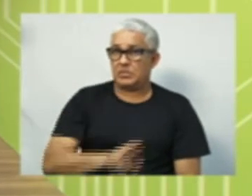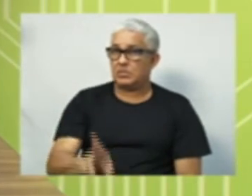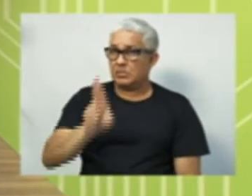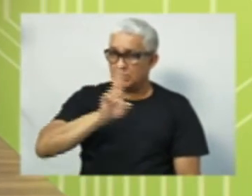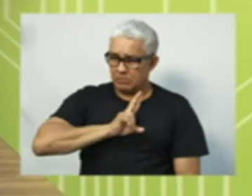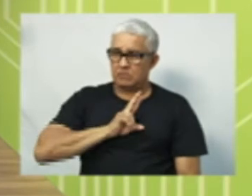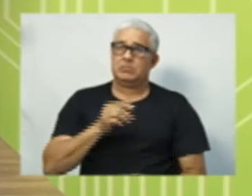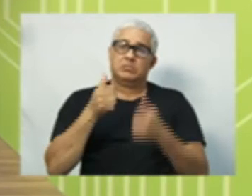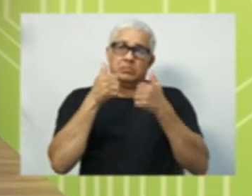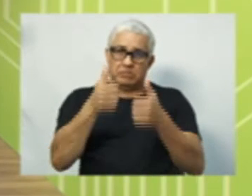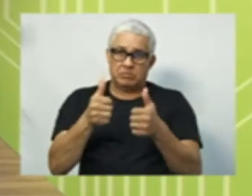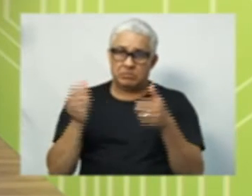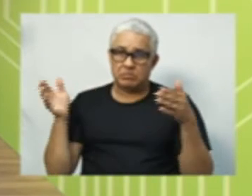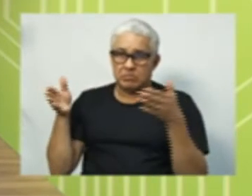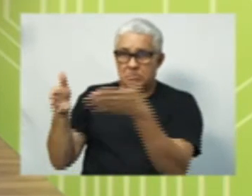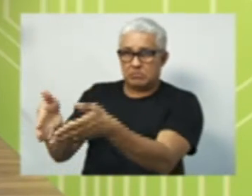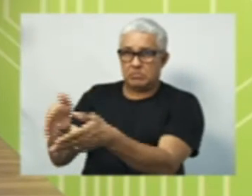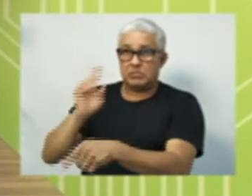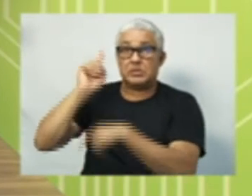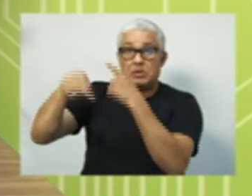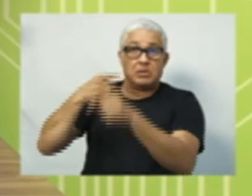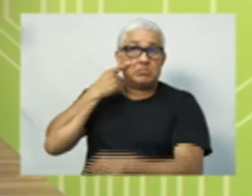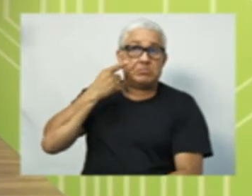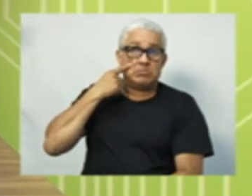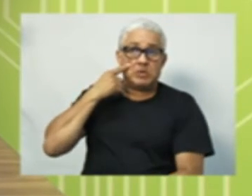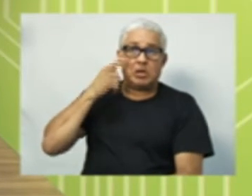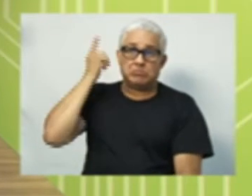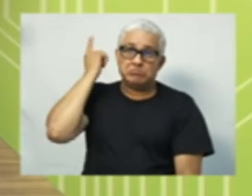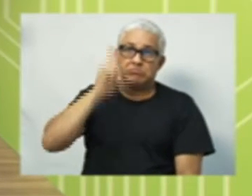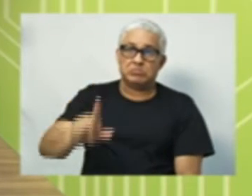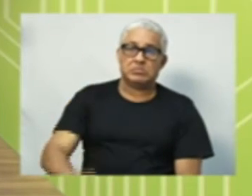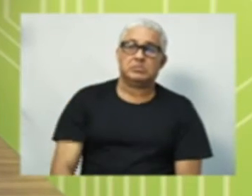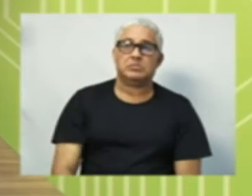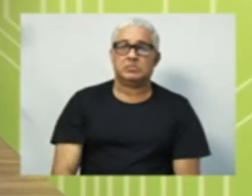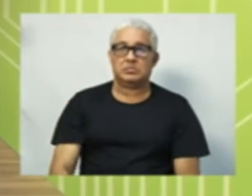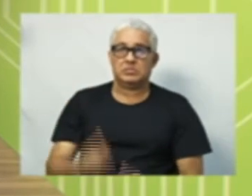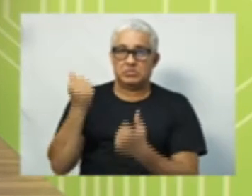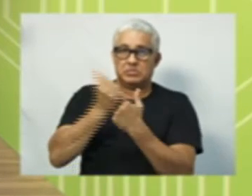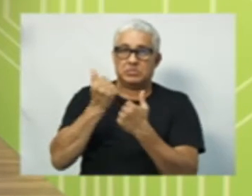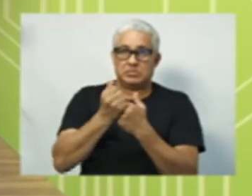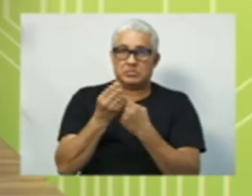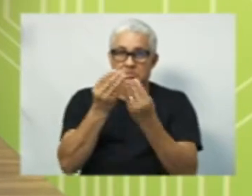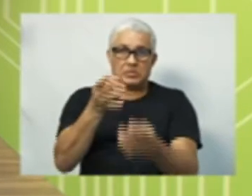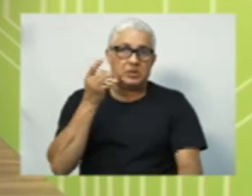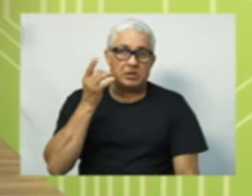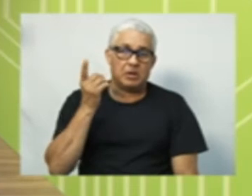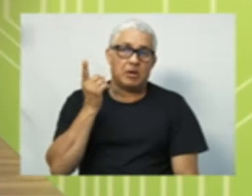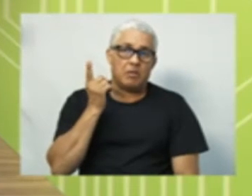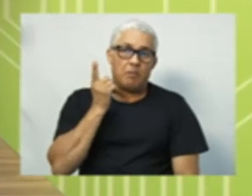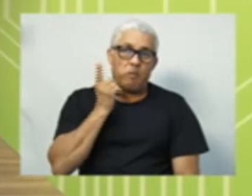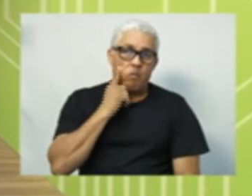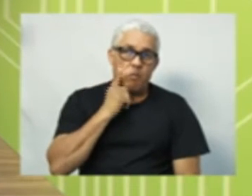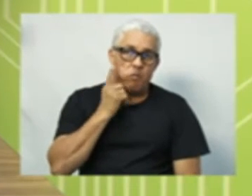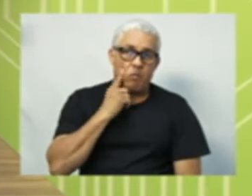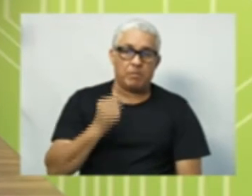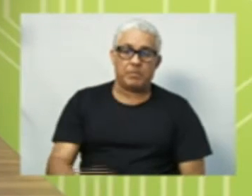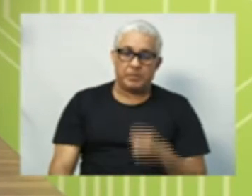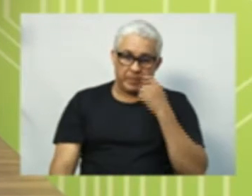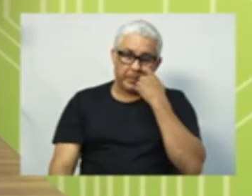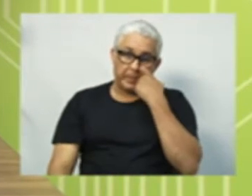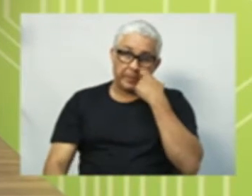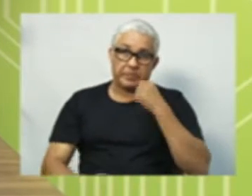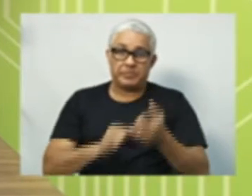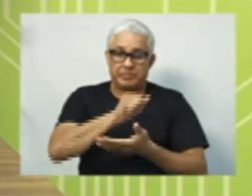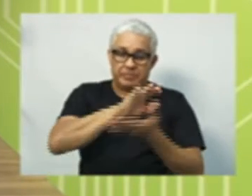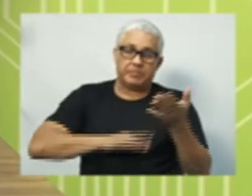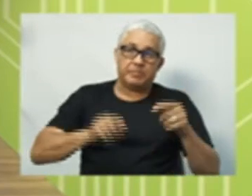nosso fórum, que depois eu vou ver quem acertou. Quem acertar, o tutor vai dar um bombom. Beleza? Vamos lá para a nossa atividade de